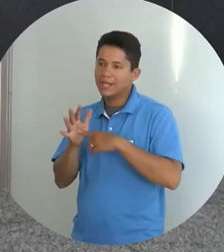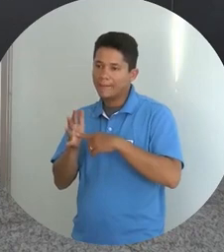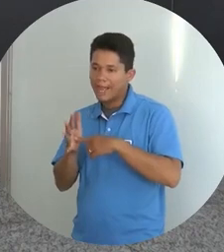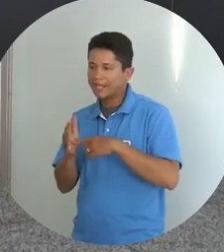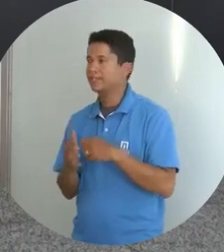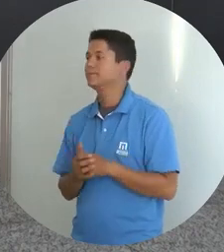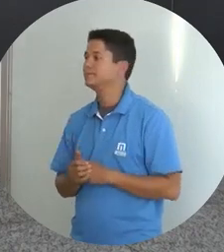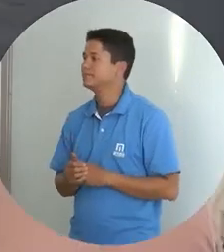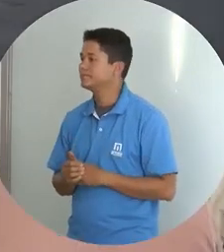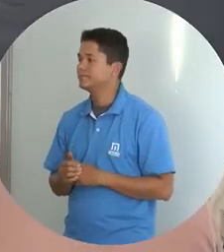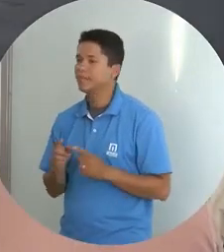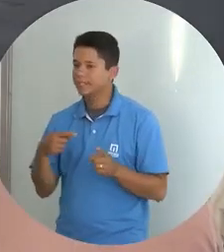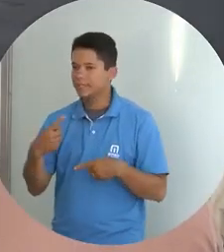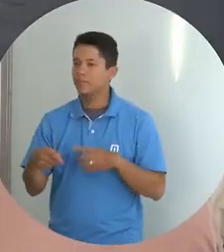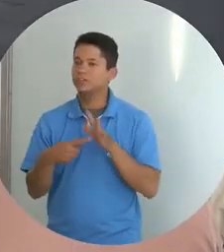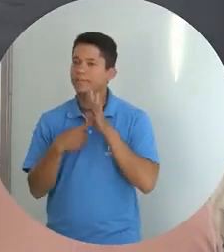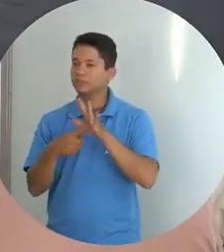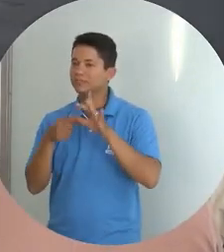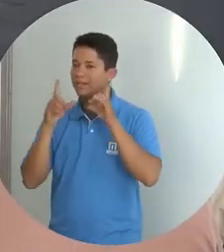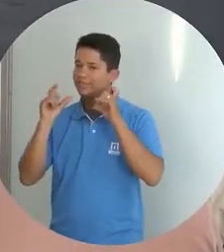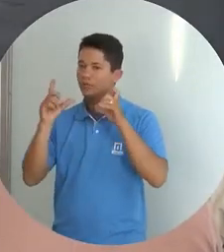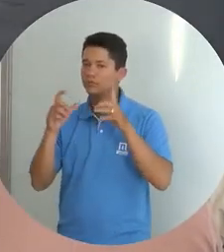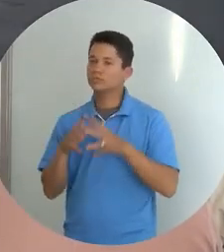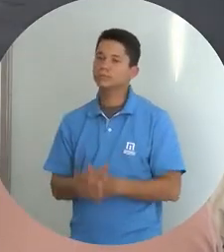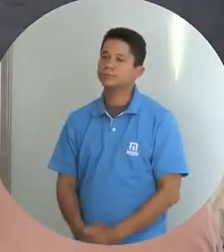foto disso também depois.